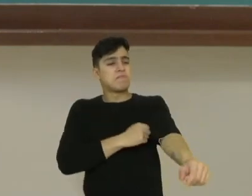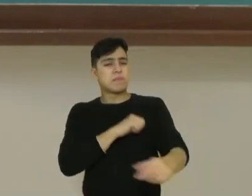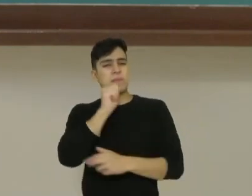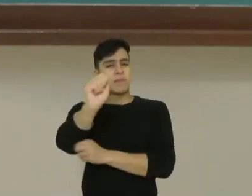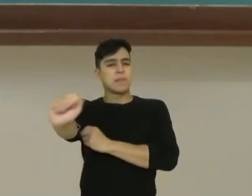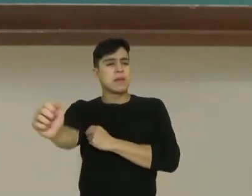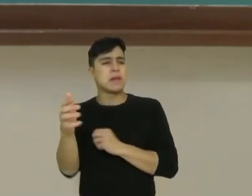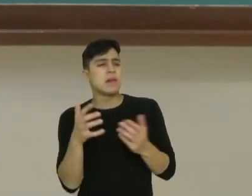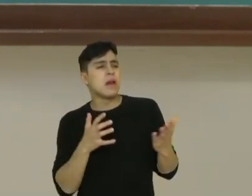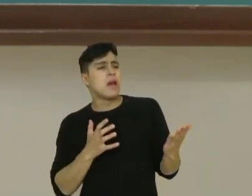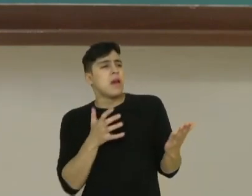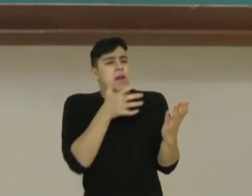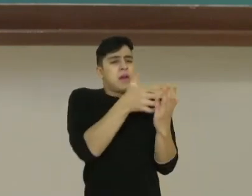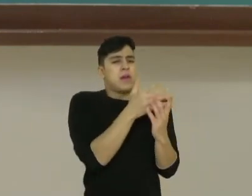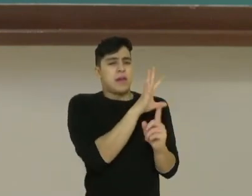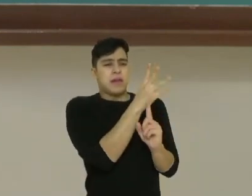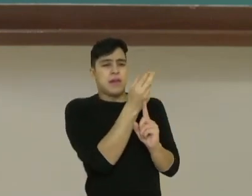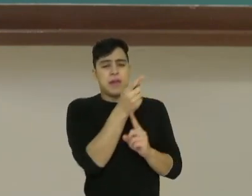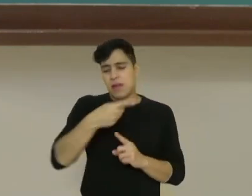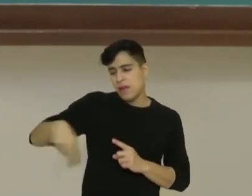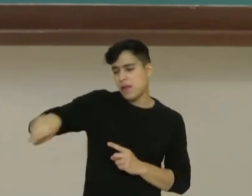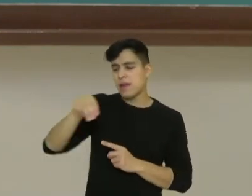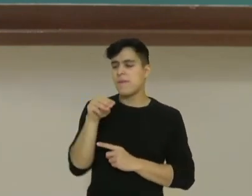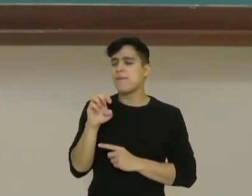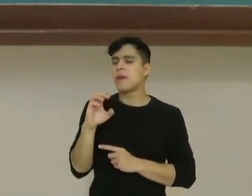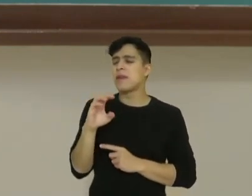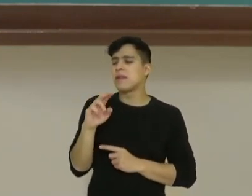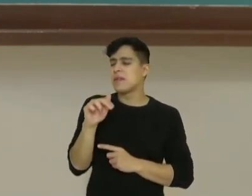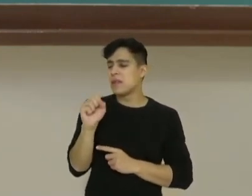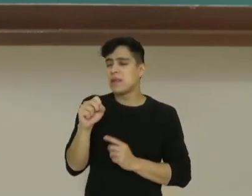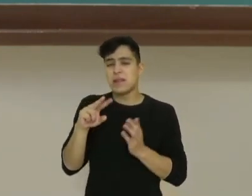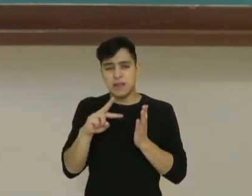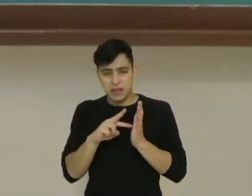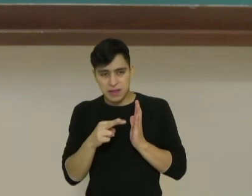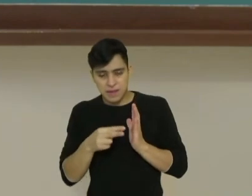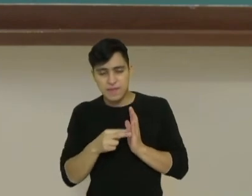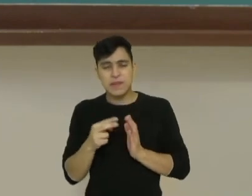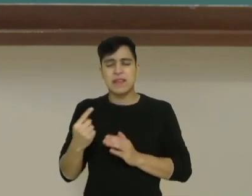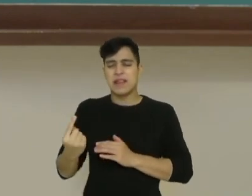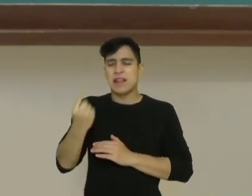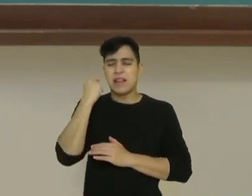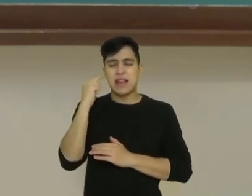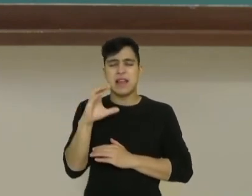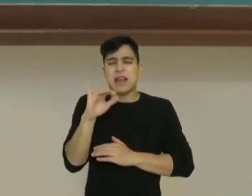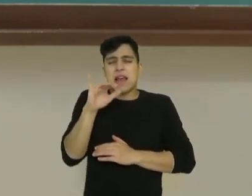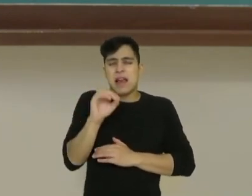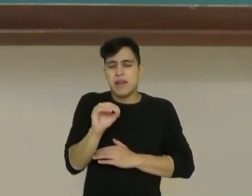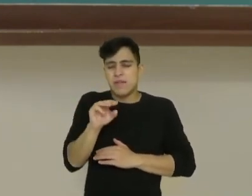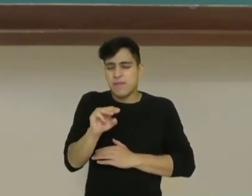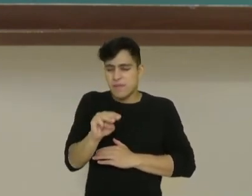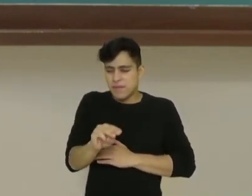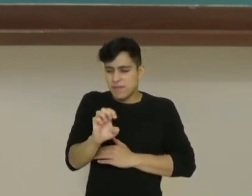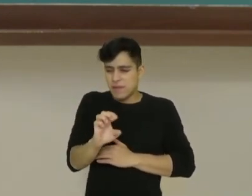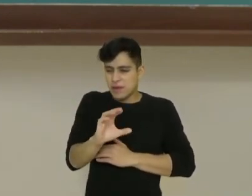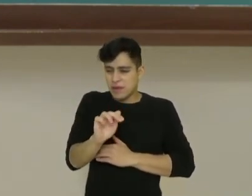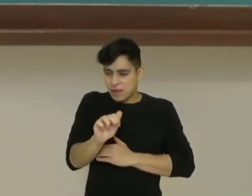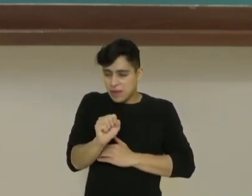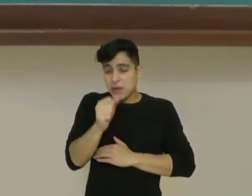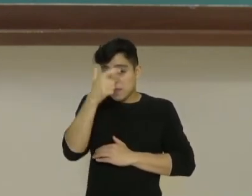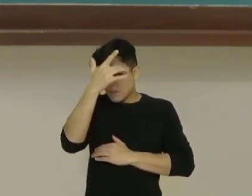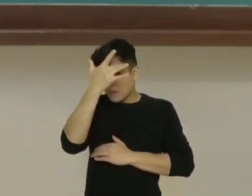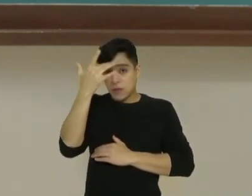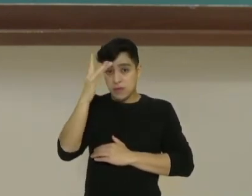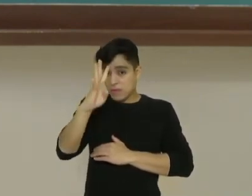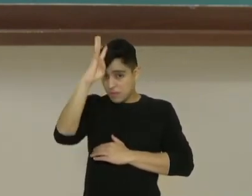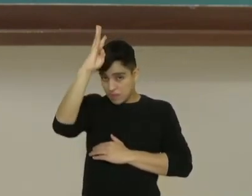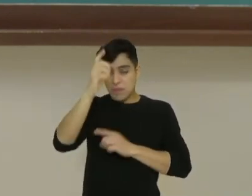artistas. Então, eles são os mecenas. E mecenas vem de Caio Mecenas, né? Um romano que financiava os artistas